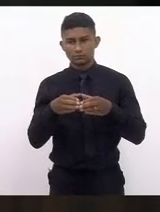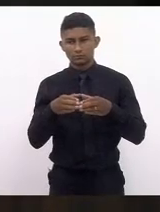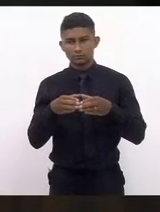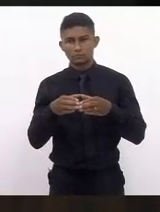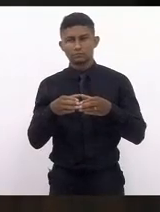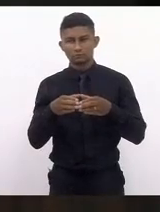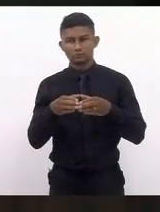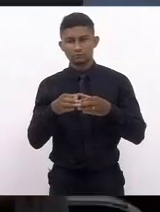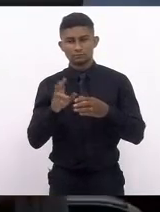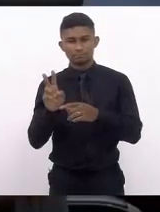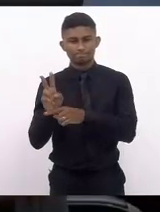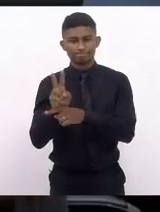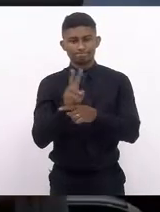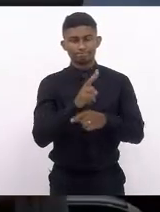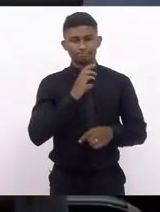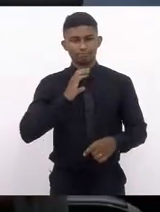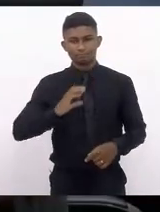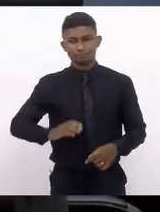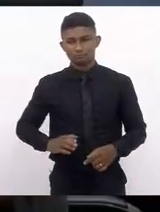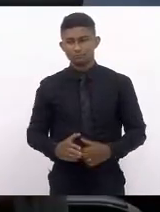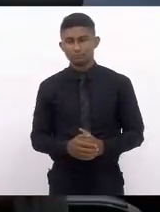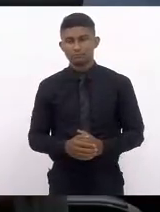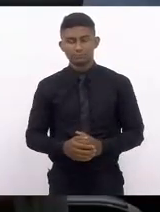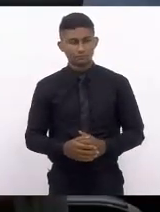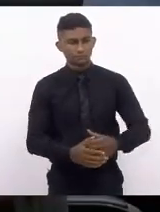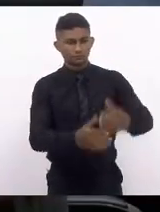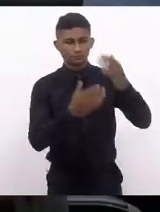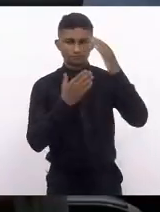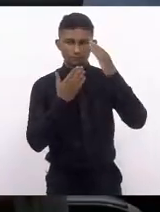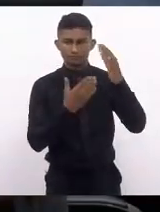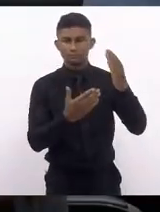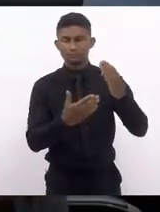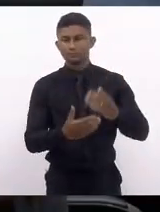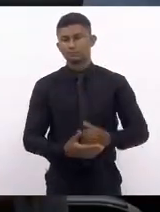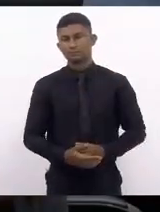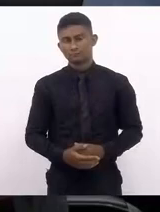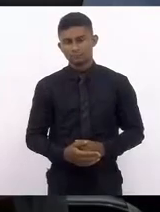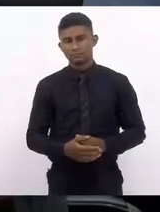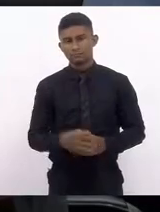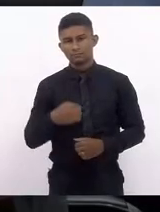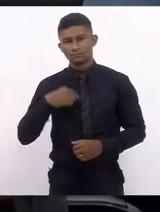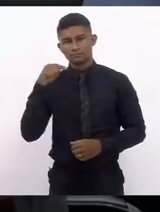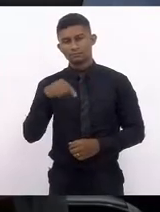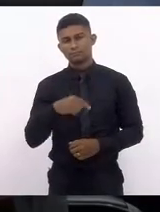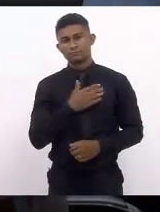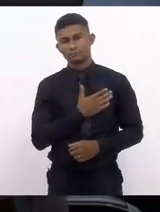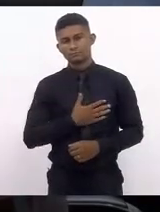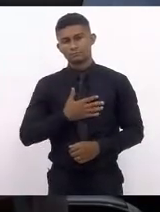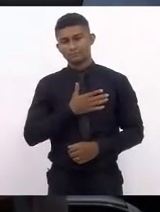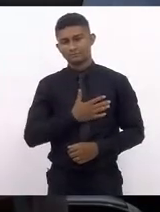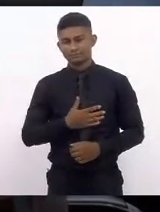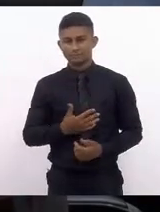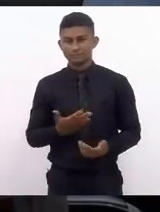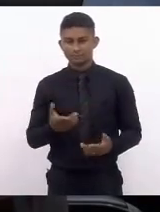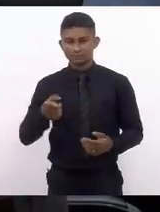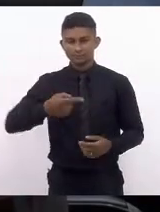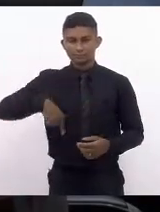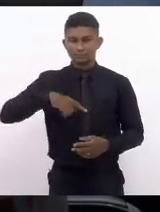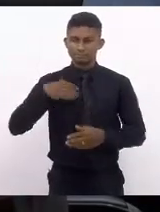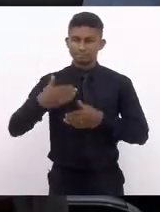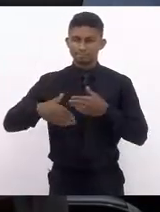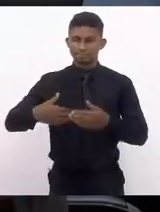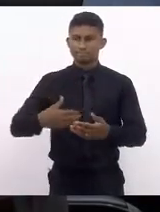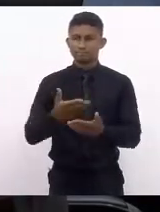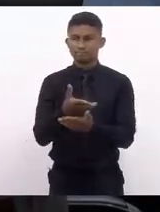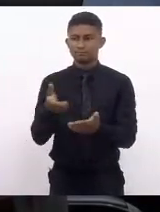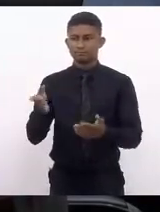Civil obrigado senhor presidente É uma honra é um grande avanço hoje